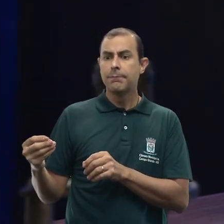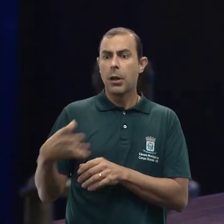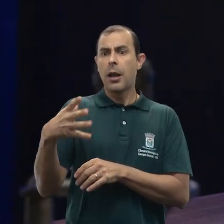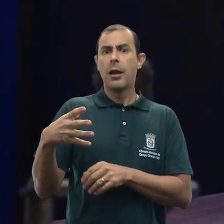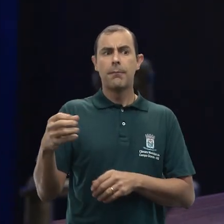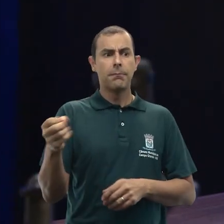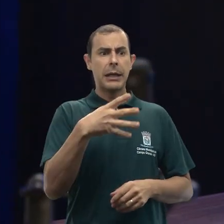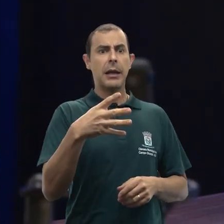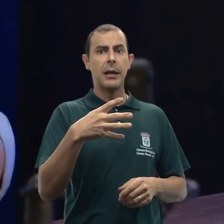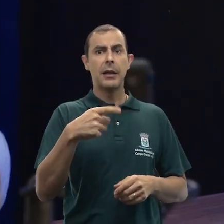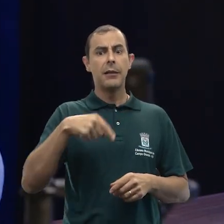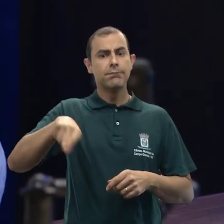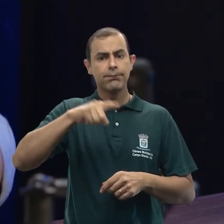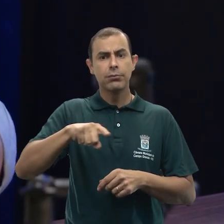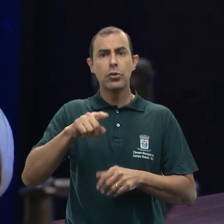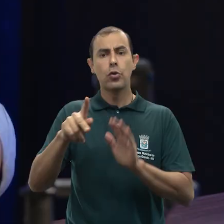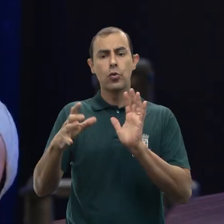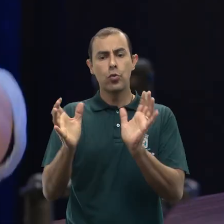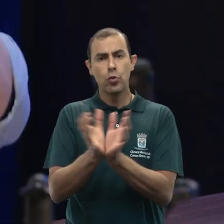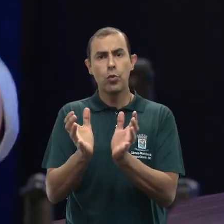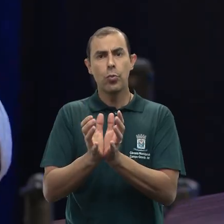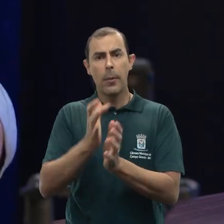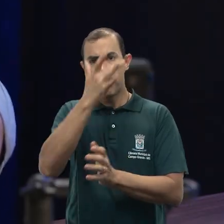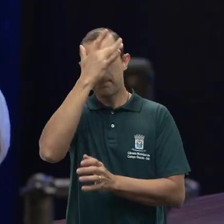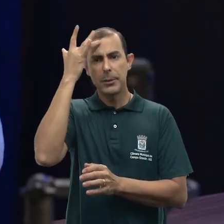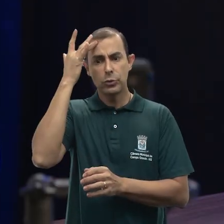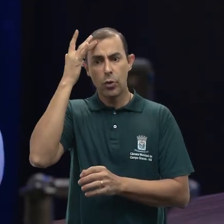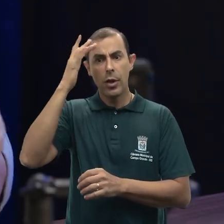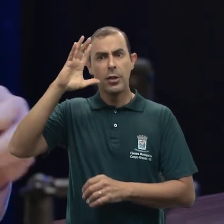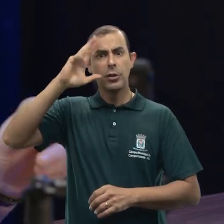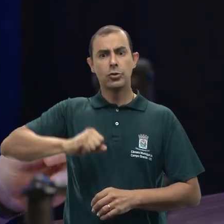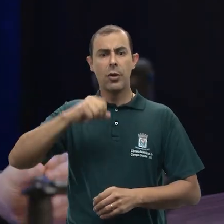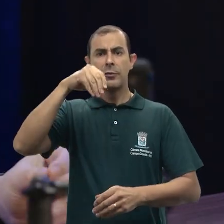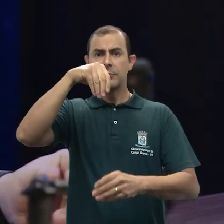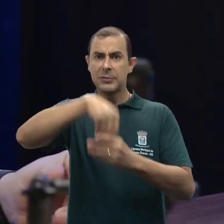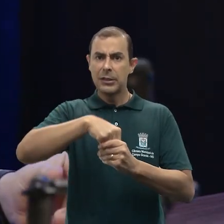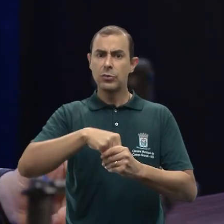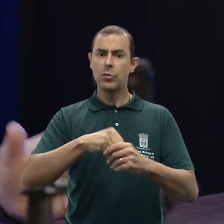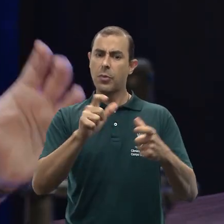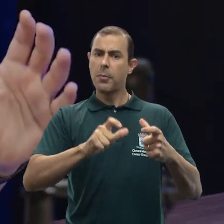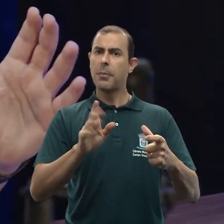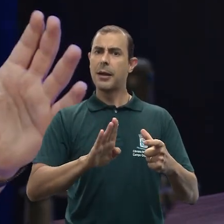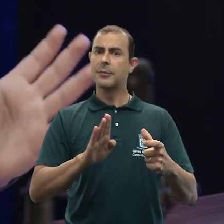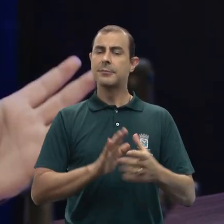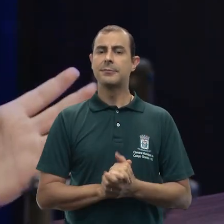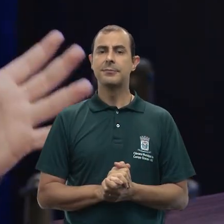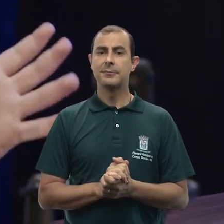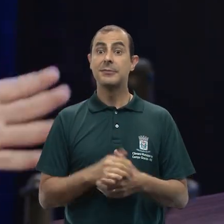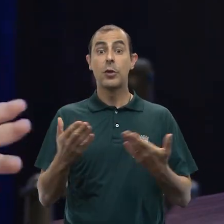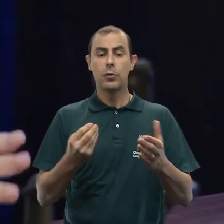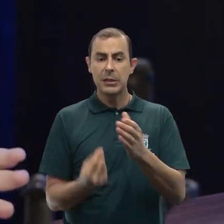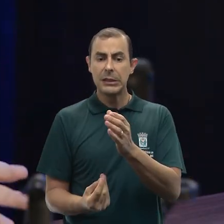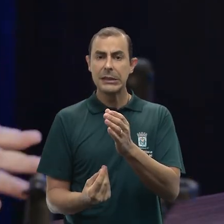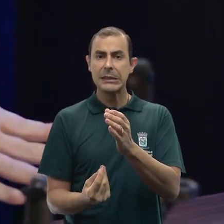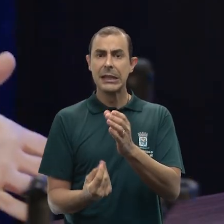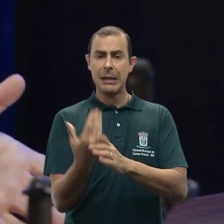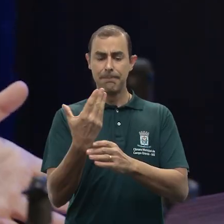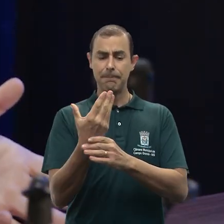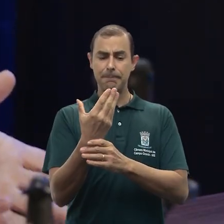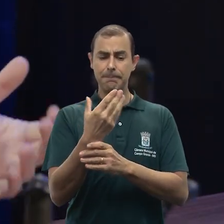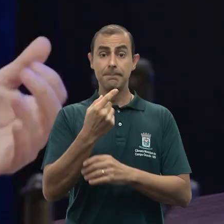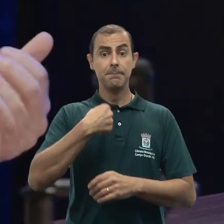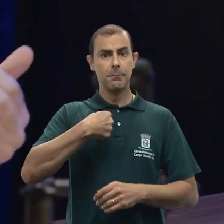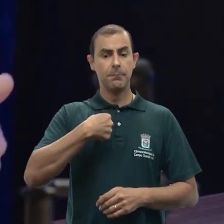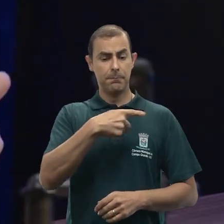criarem resoluções de problemas que estão ali no bairro. Então, quando você cria, quando eu presido